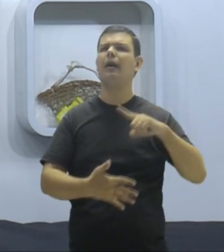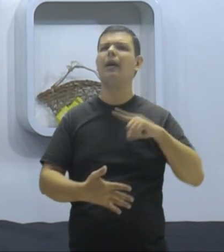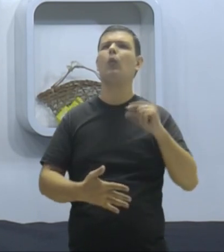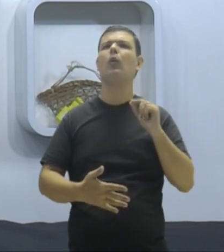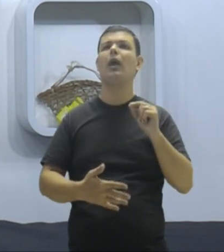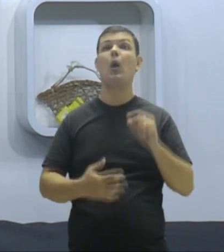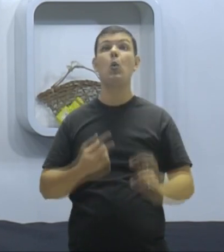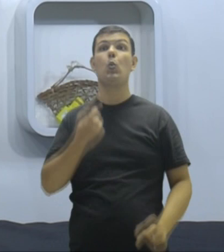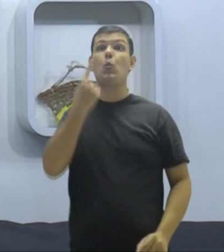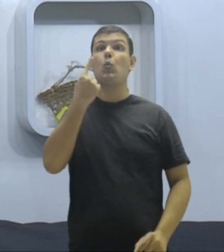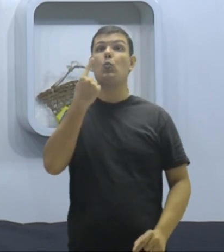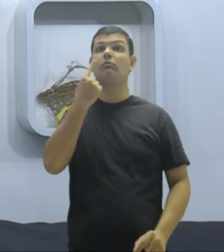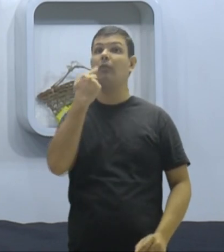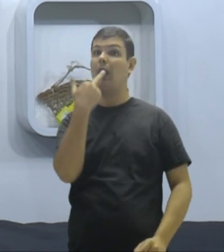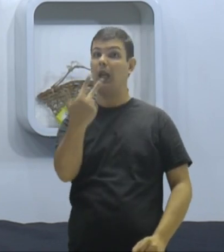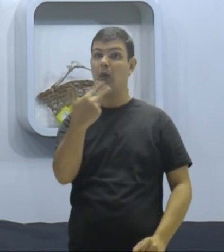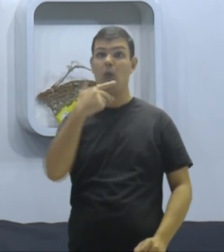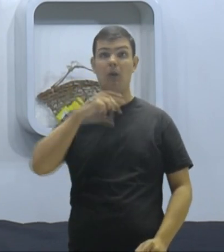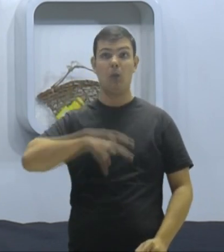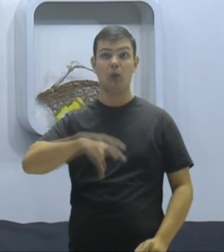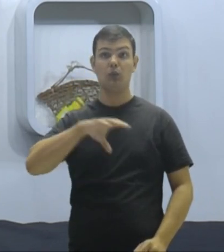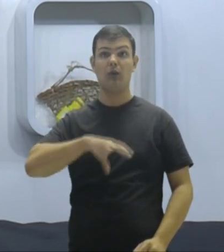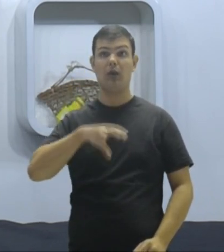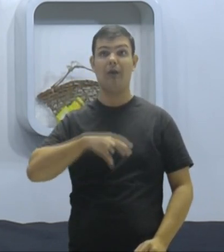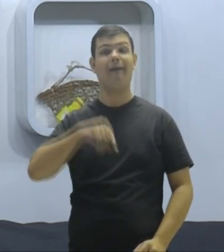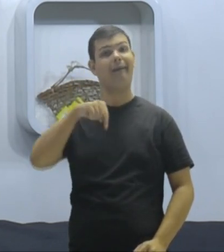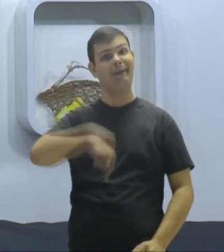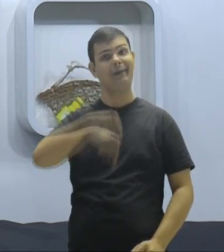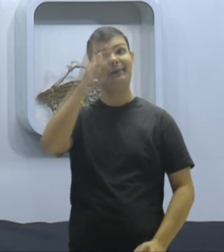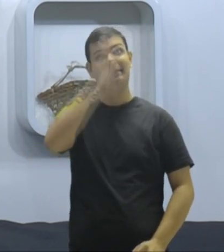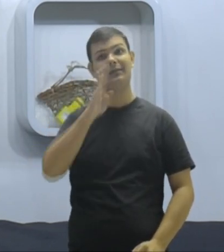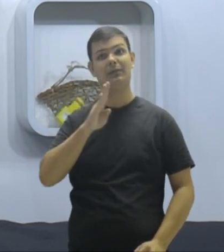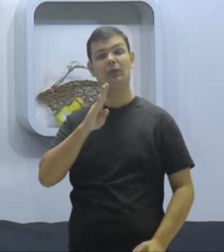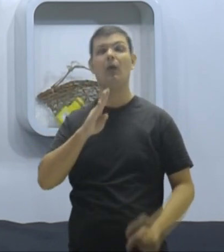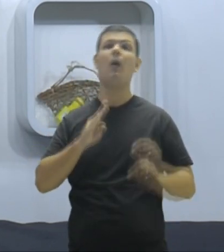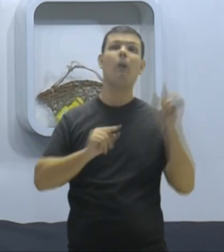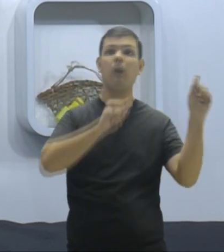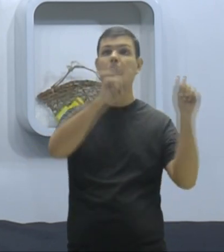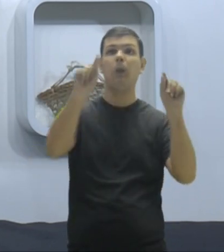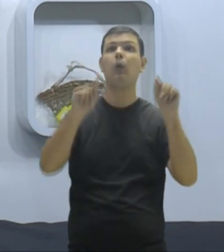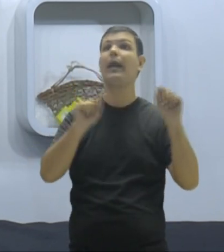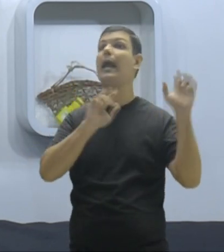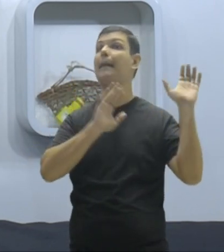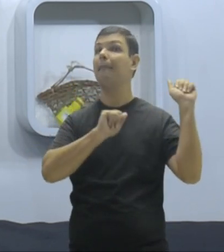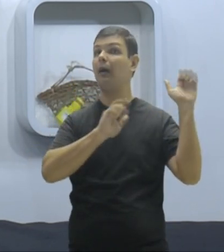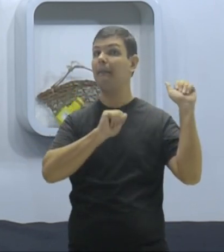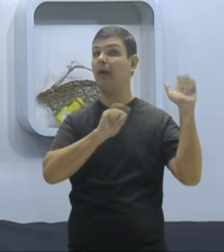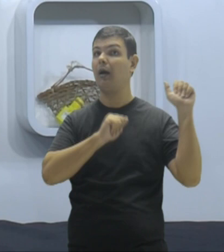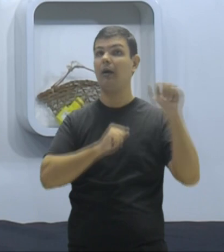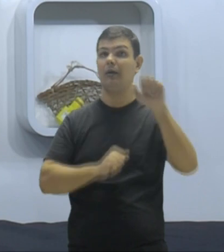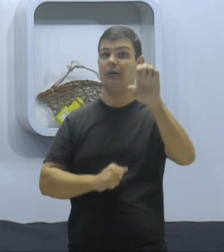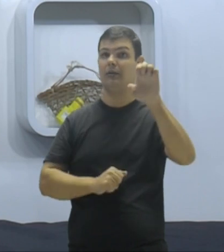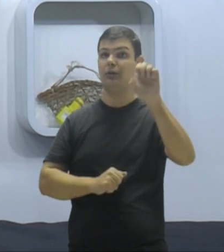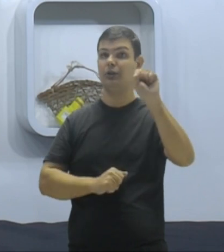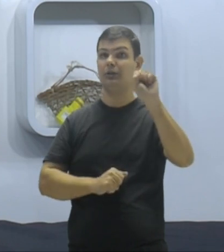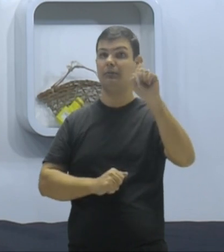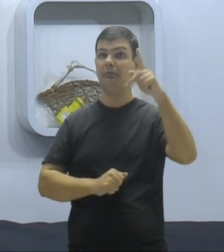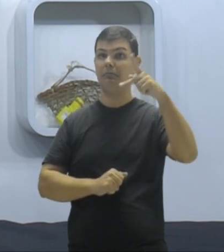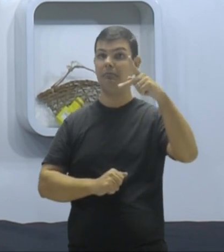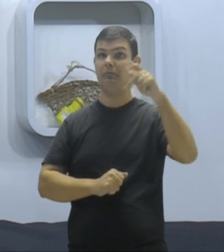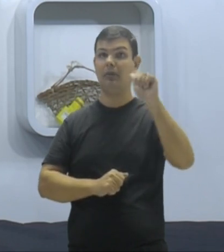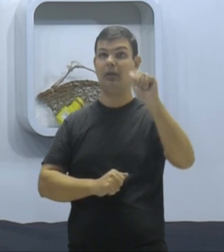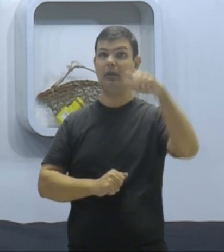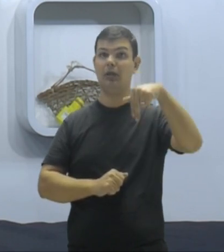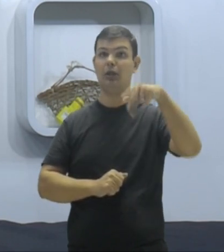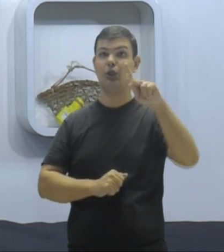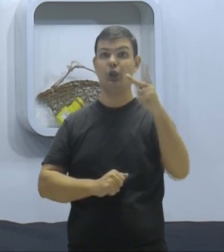o único país que não tem o espanhol como língua materna. Ah, professor, então nós deveríamos ser bilíngue.